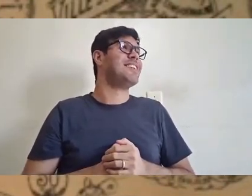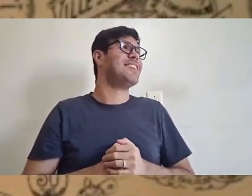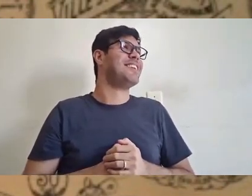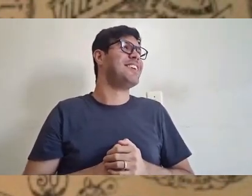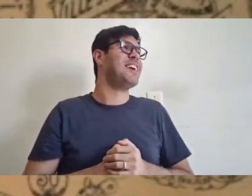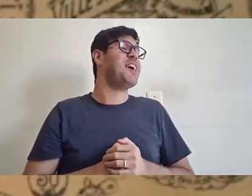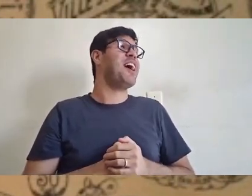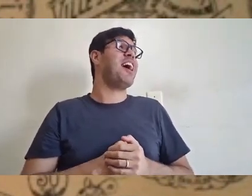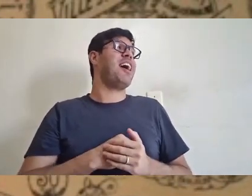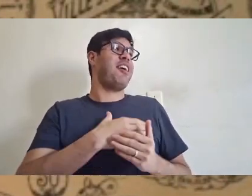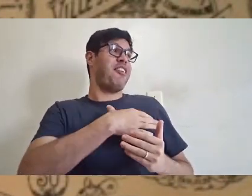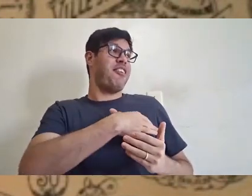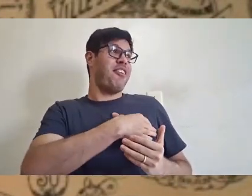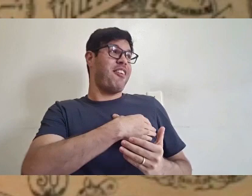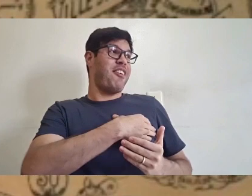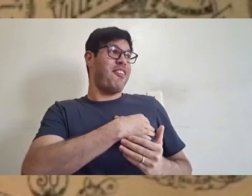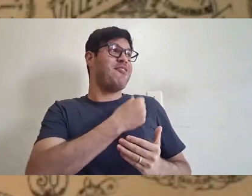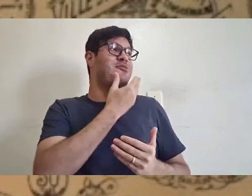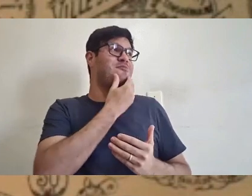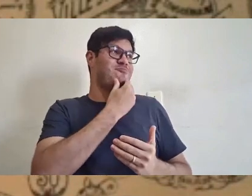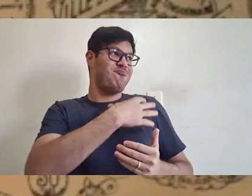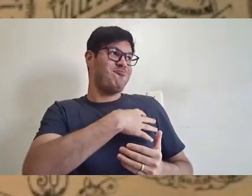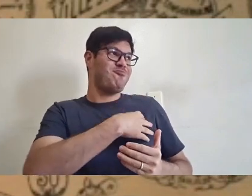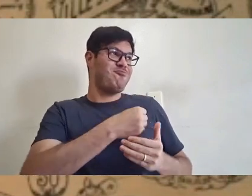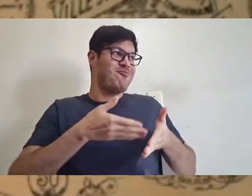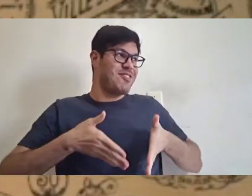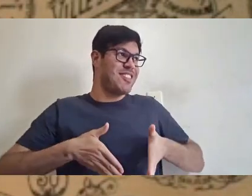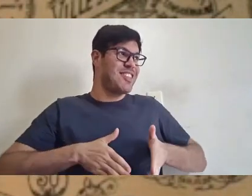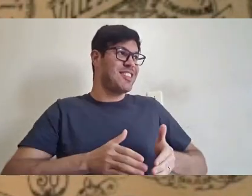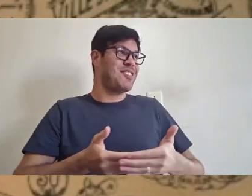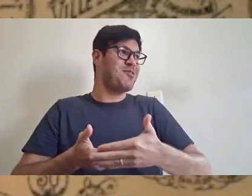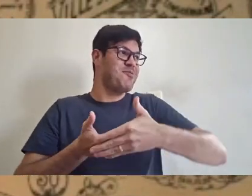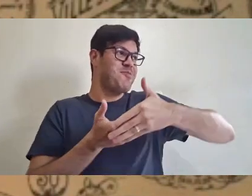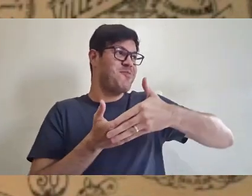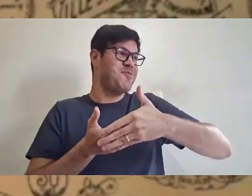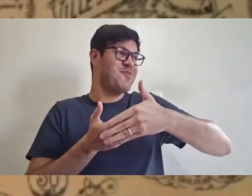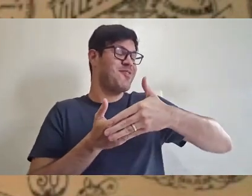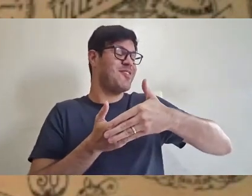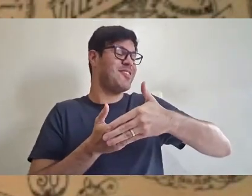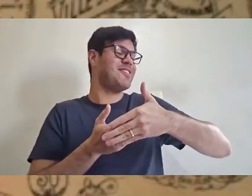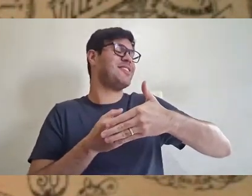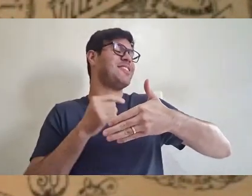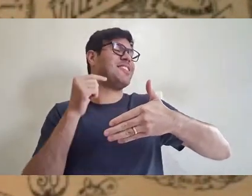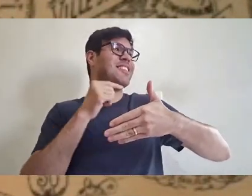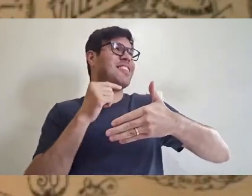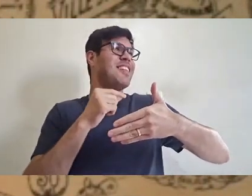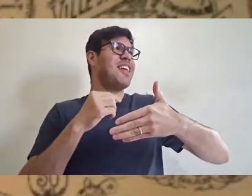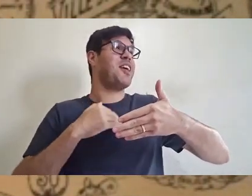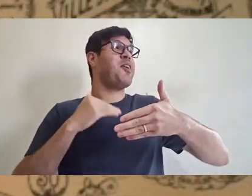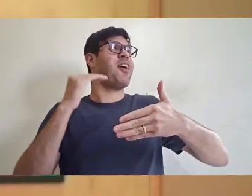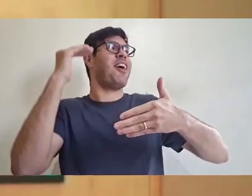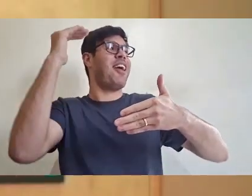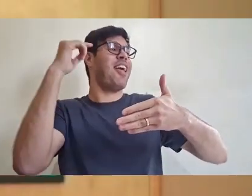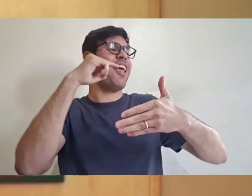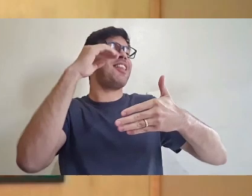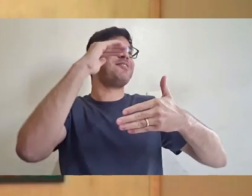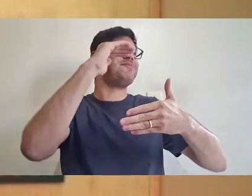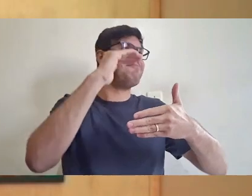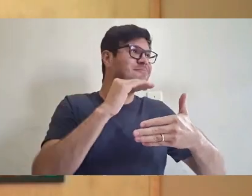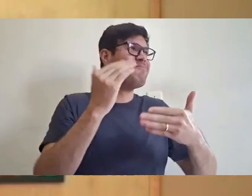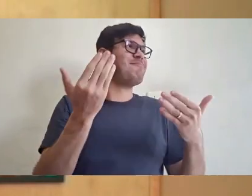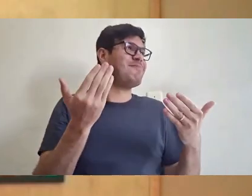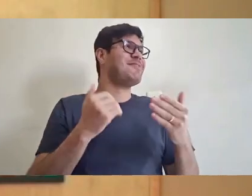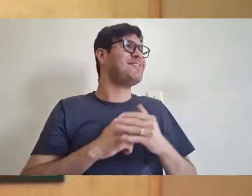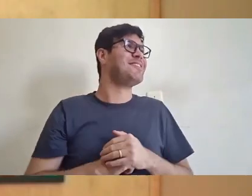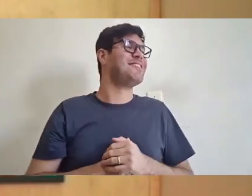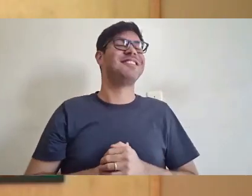Pedrinho, que é o nosso atual prefeito, que me honra muito. Então, mas eu tenho um filho que é o Gilzinho e não passei